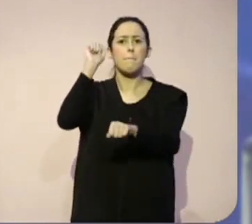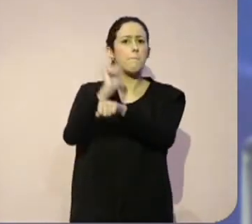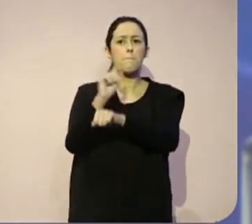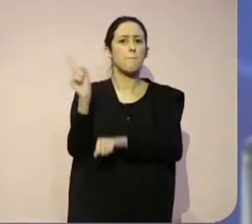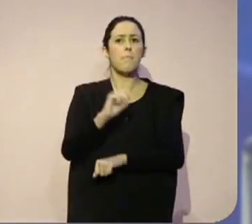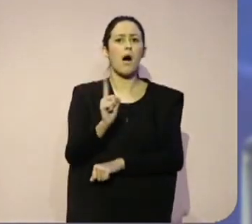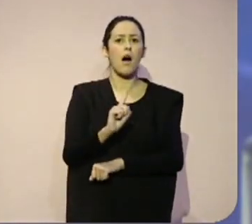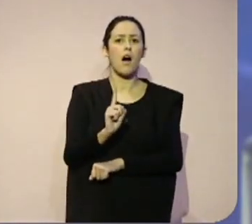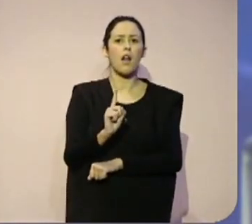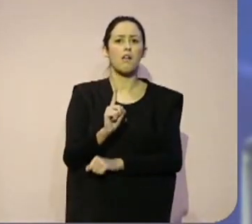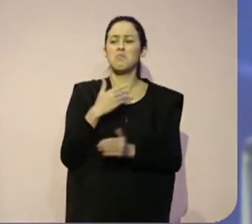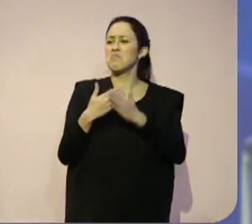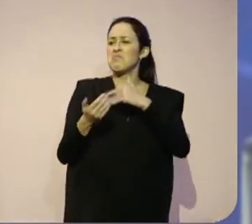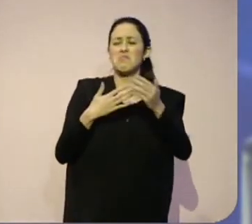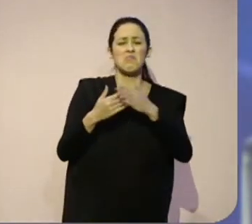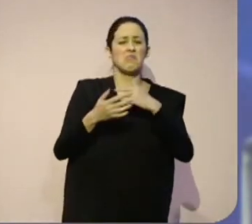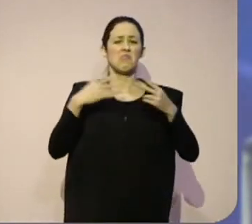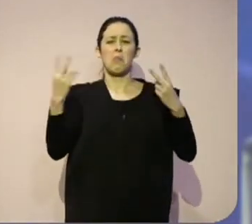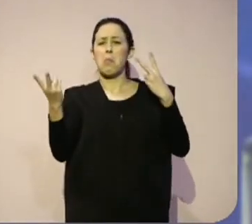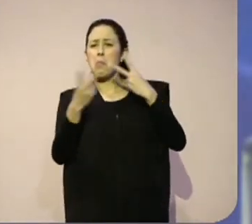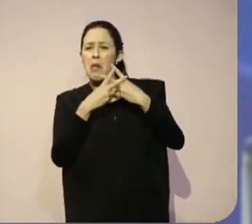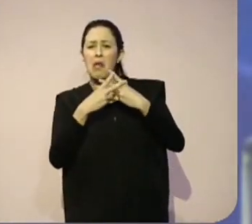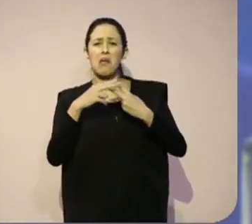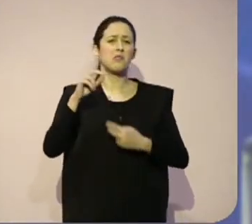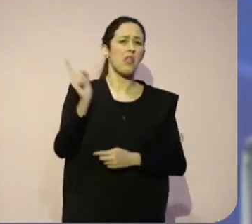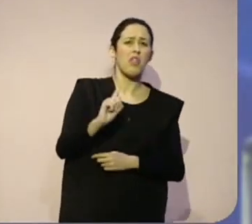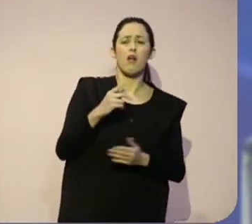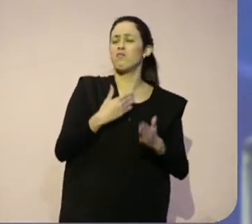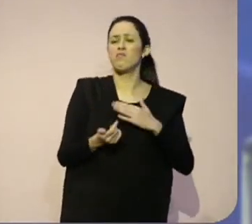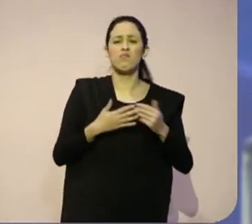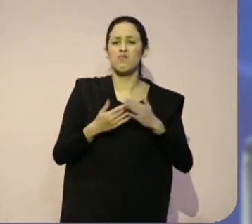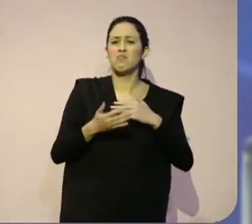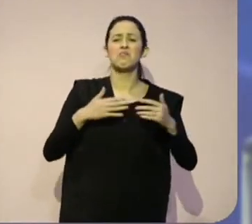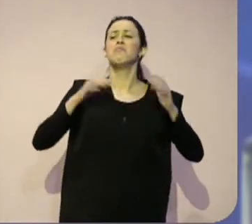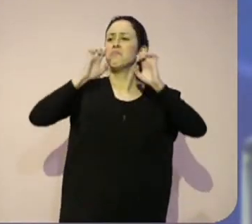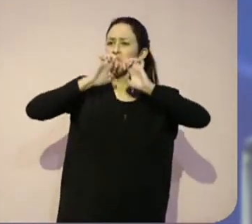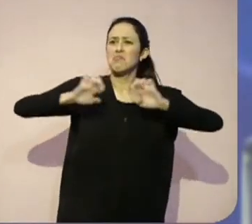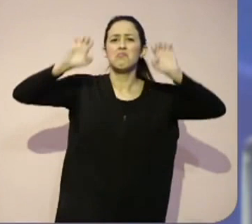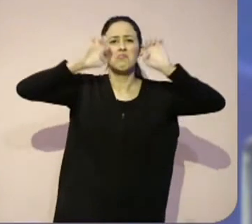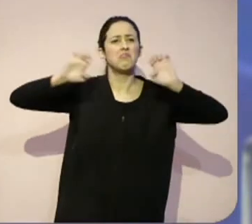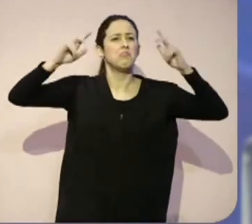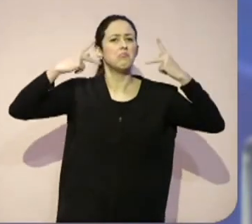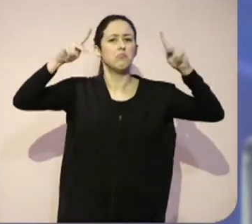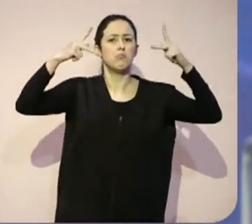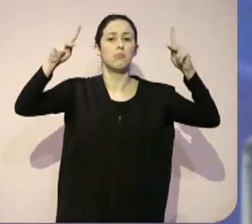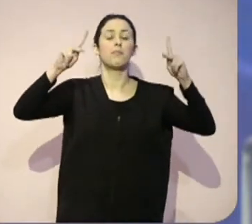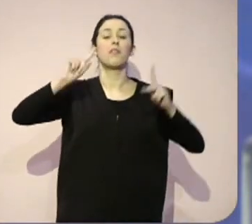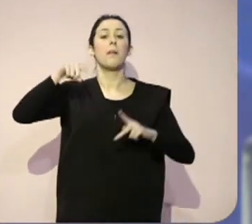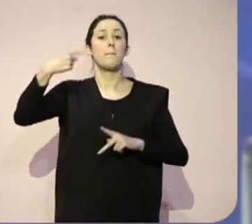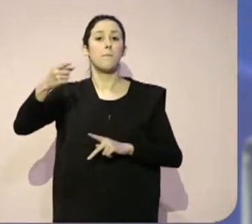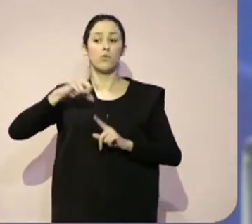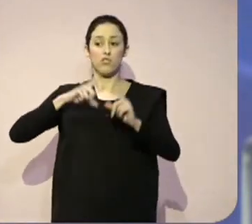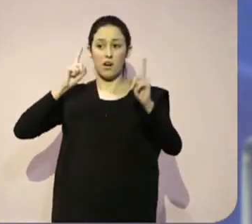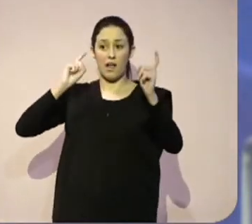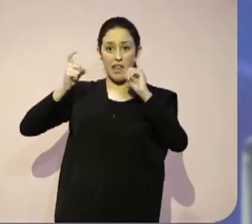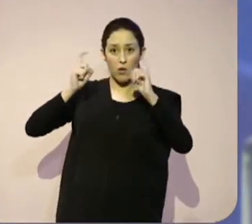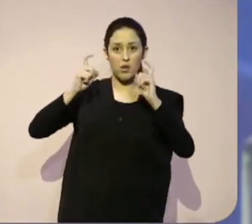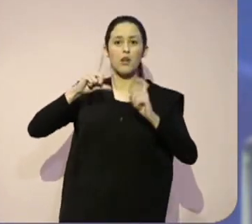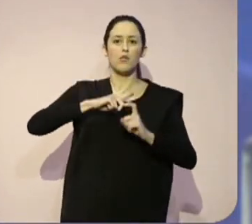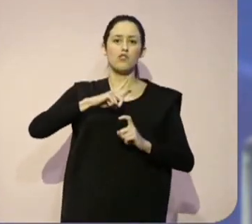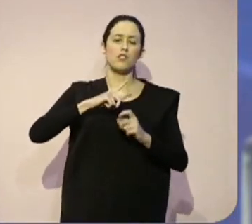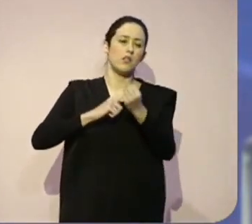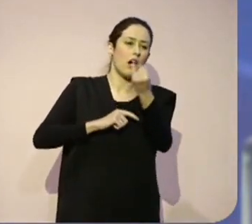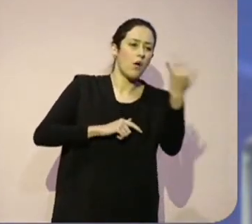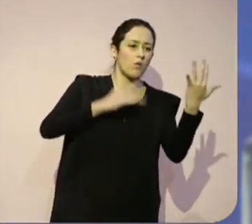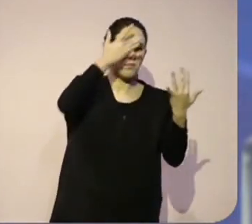por prisões. Então agora há uma grande reunião. Eles chamam os responsáveis da religião e